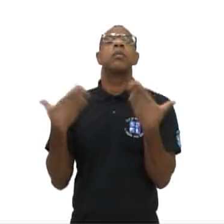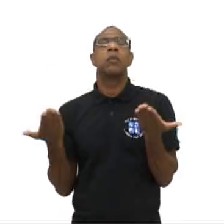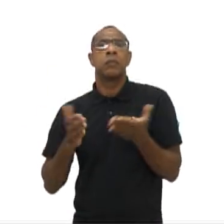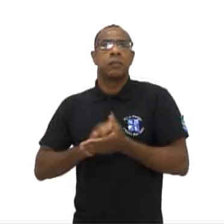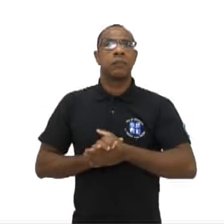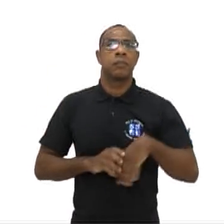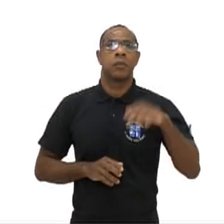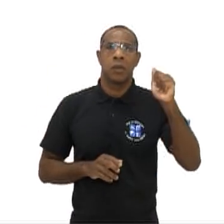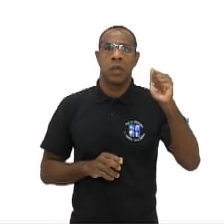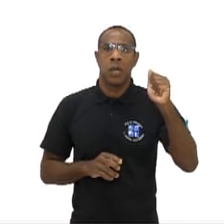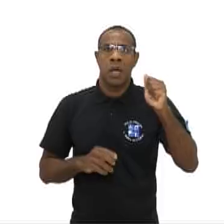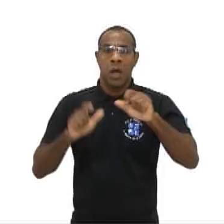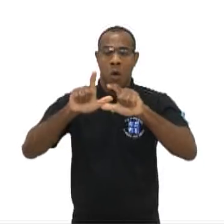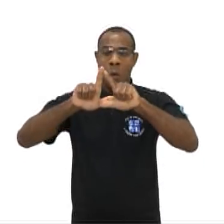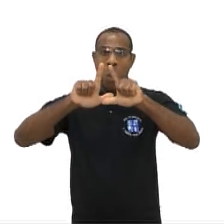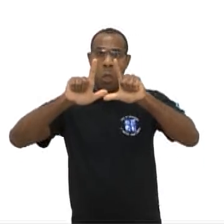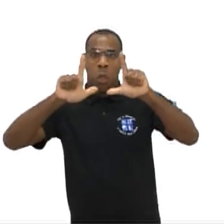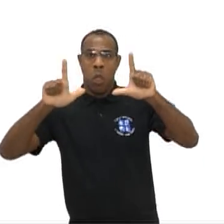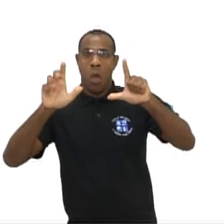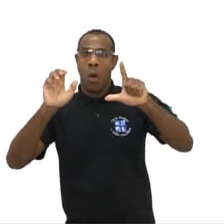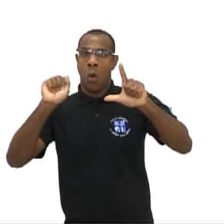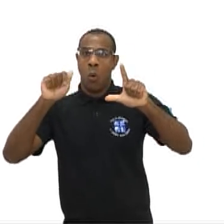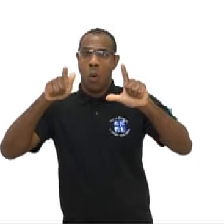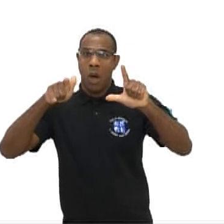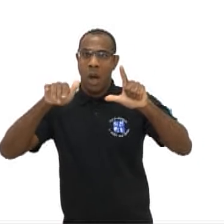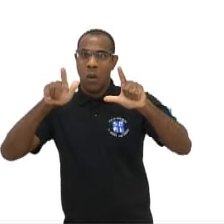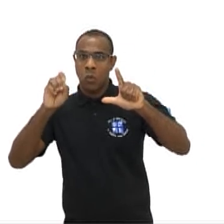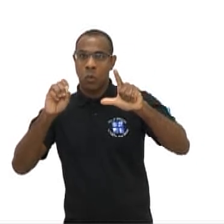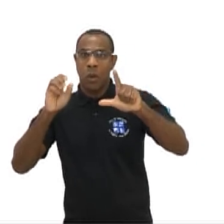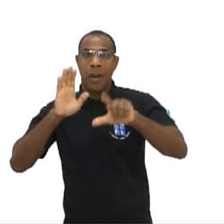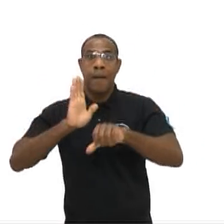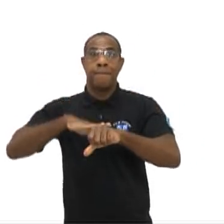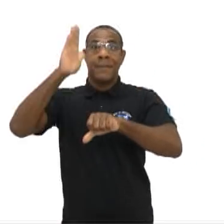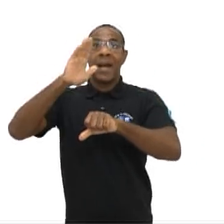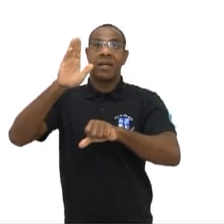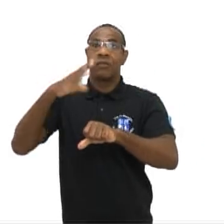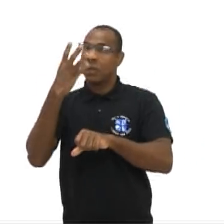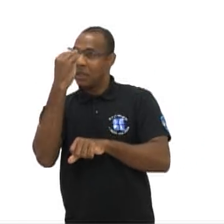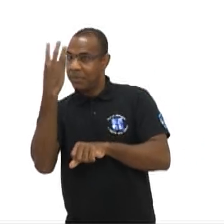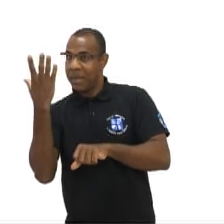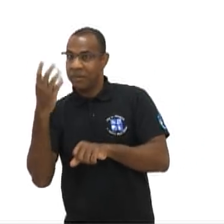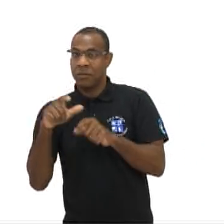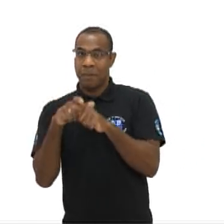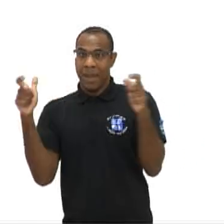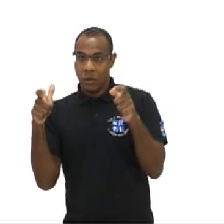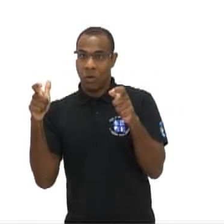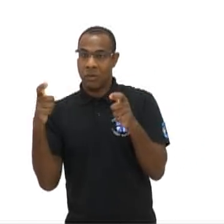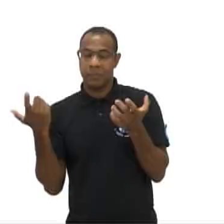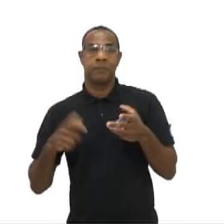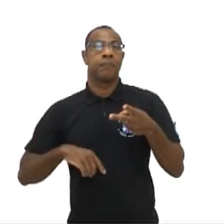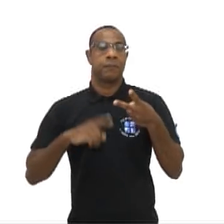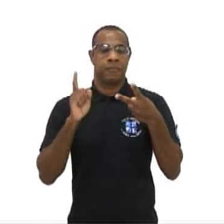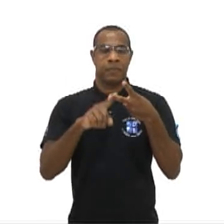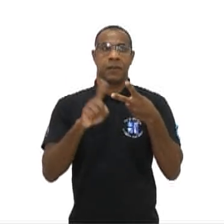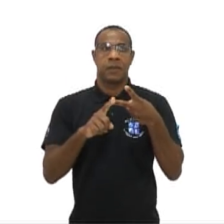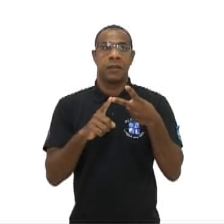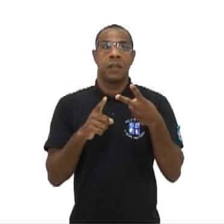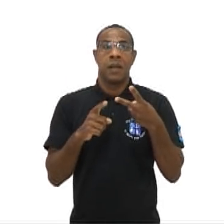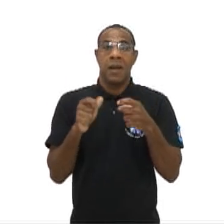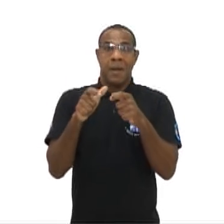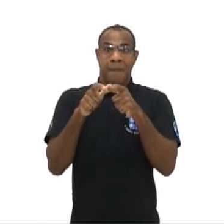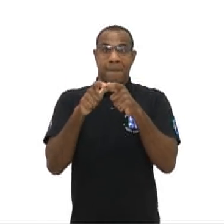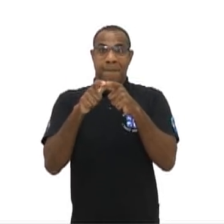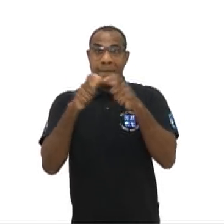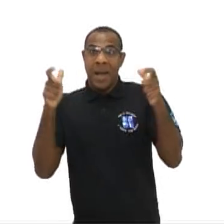Quanto maior o ângulo, maior será o número de imagens. Na segunda, quanto maior o ângulo, menor será o